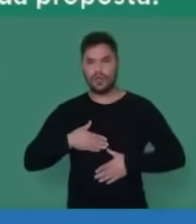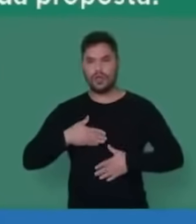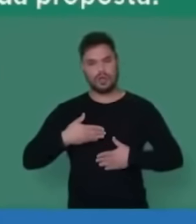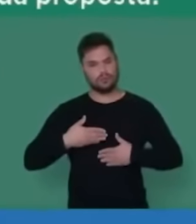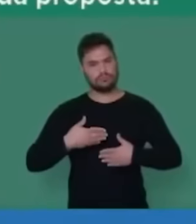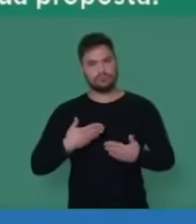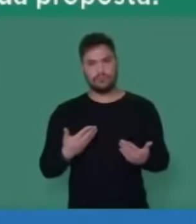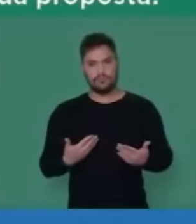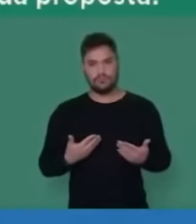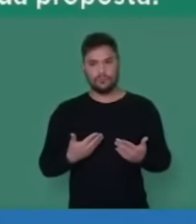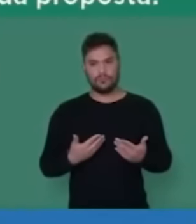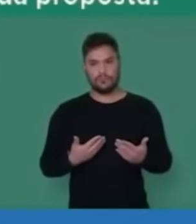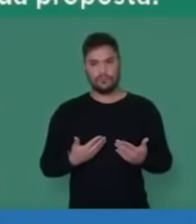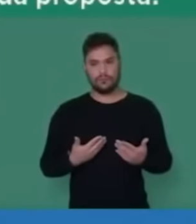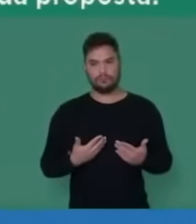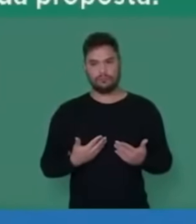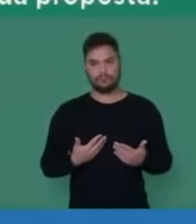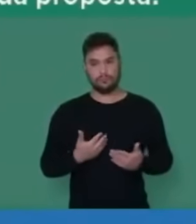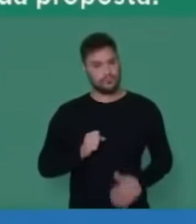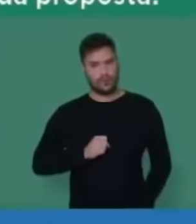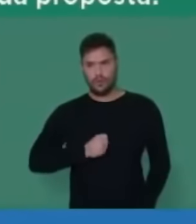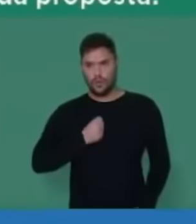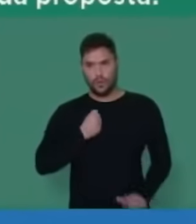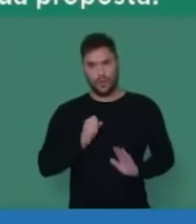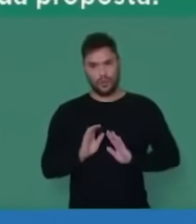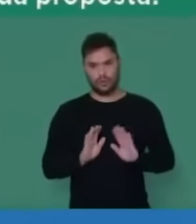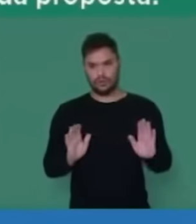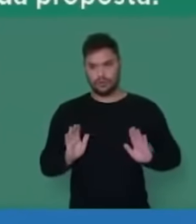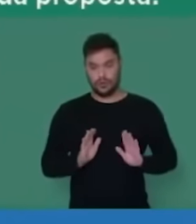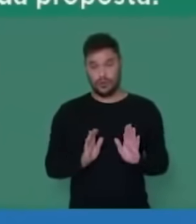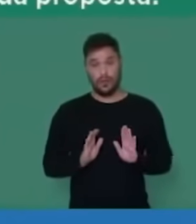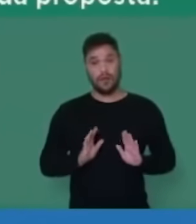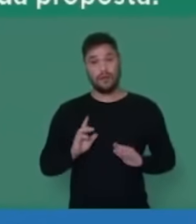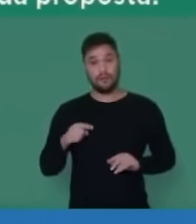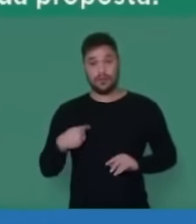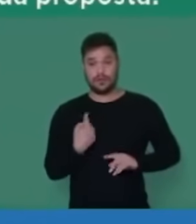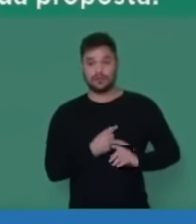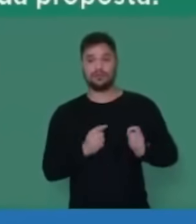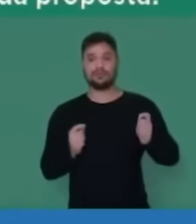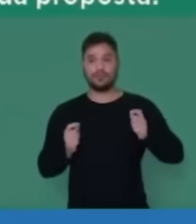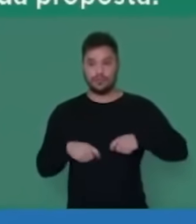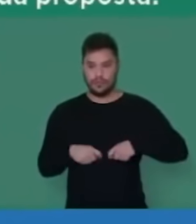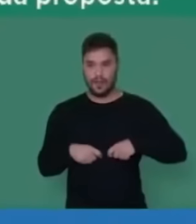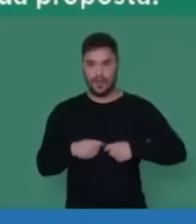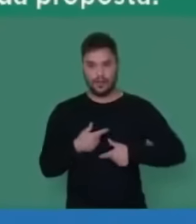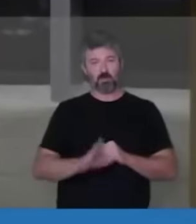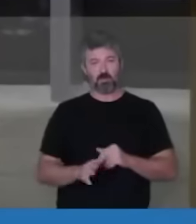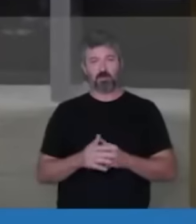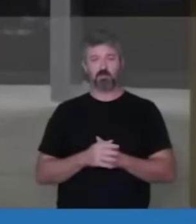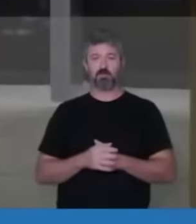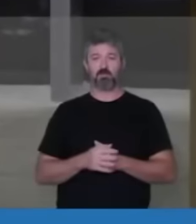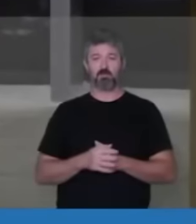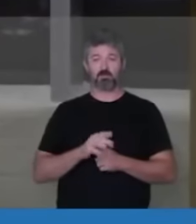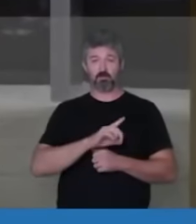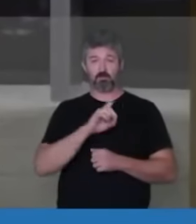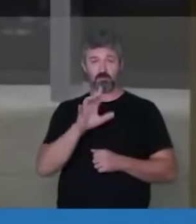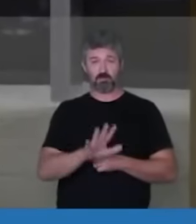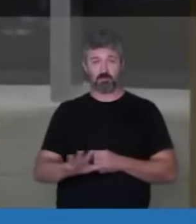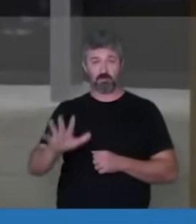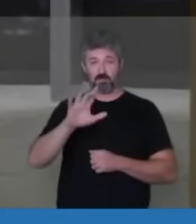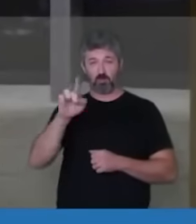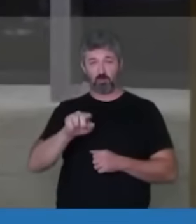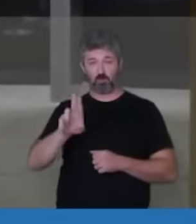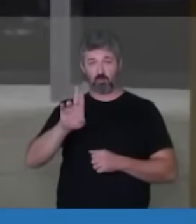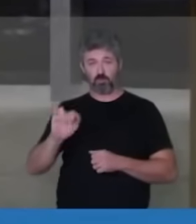sem trabalho de ódio, mas acima de tudo, para a gente poder fazer um trabalho importante. O Dia Nacional de Zumbi